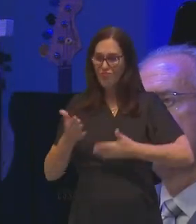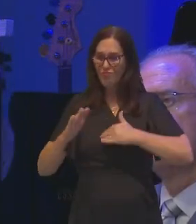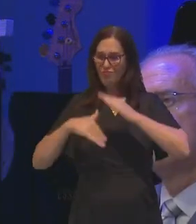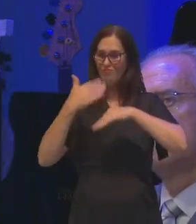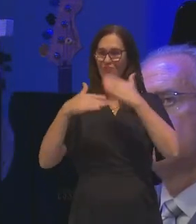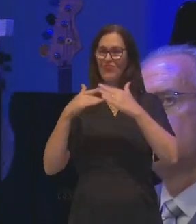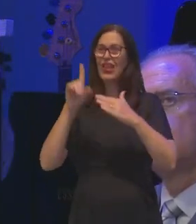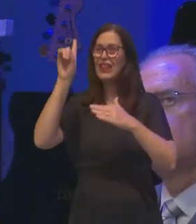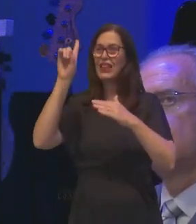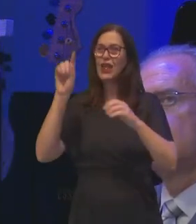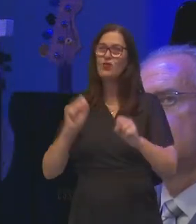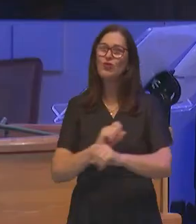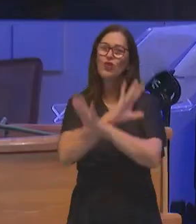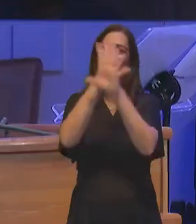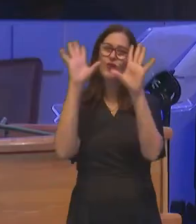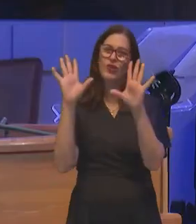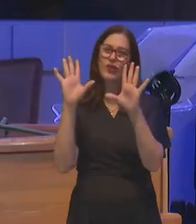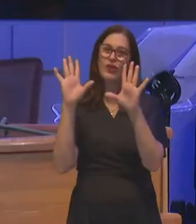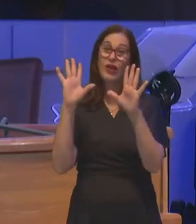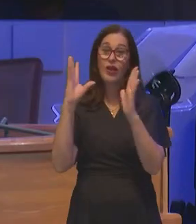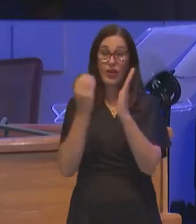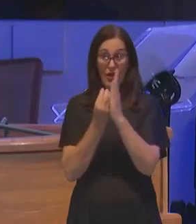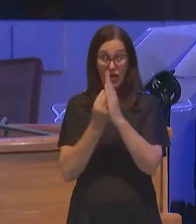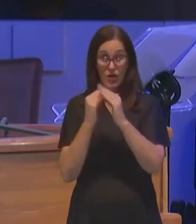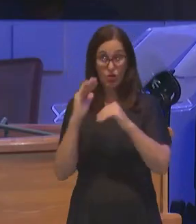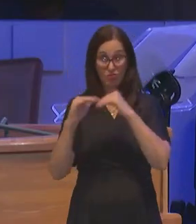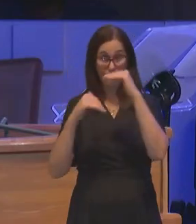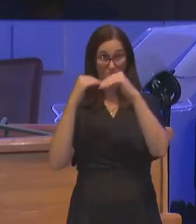Cristo é glorificado e a igreja cresce.